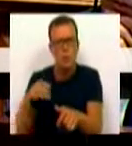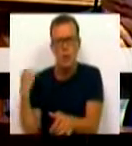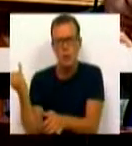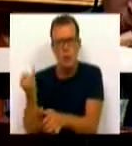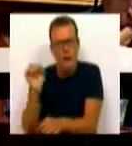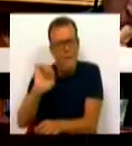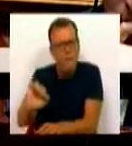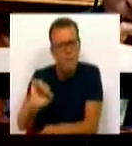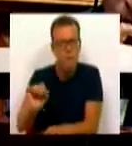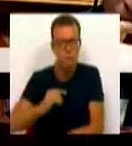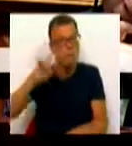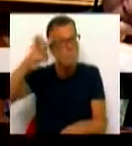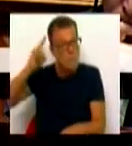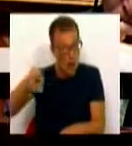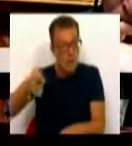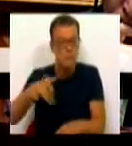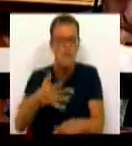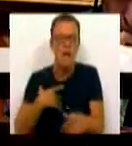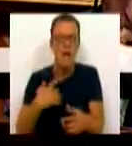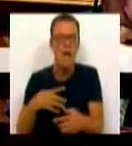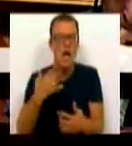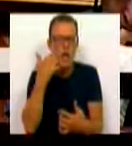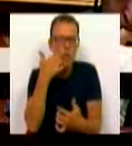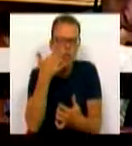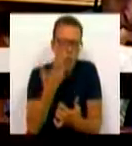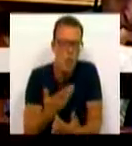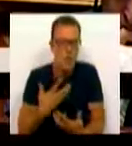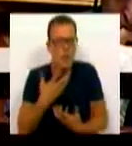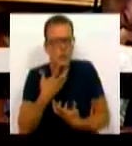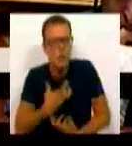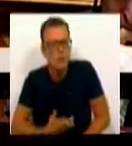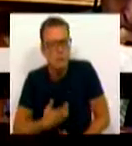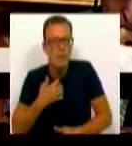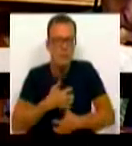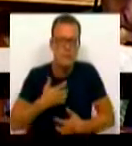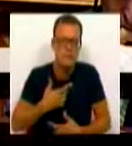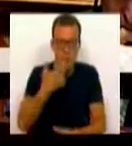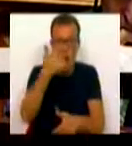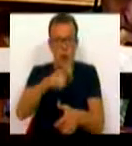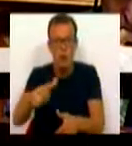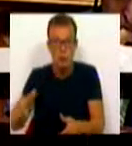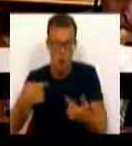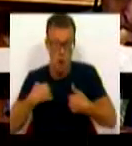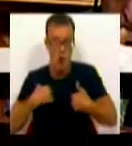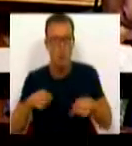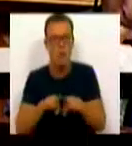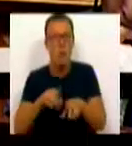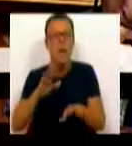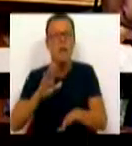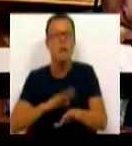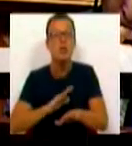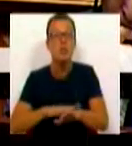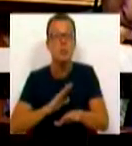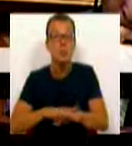isso sei também a dor e o sofrimento daquelas pessoas. Sou por isso testemunha da